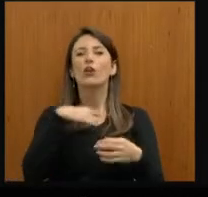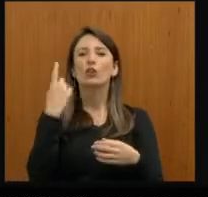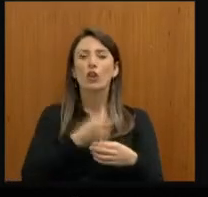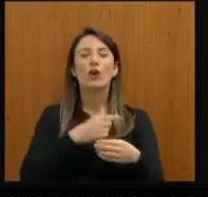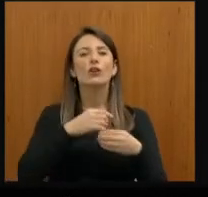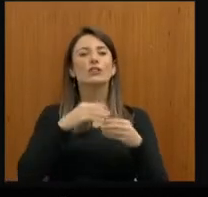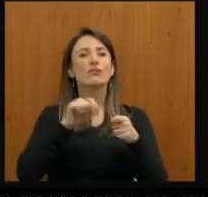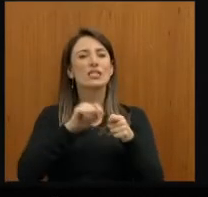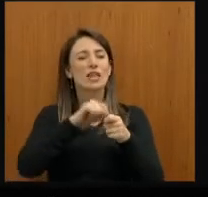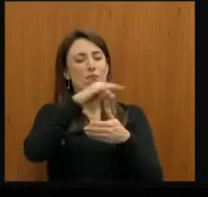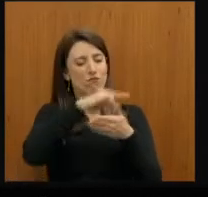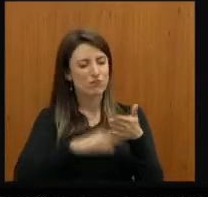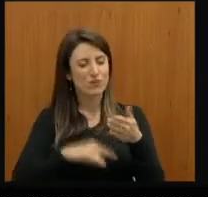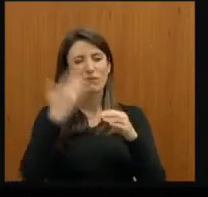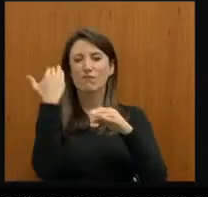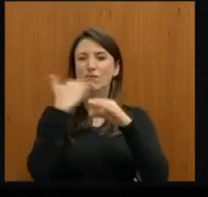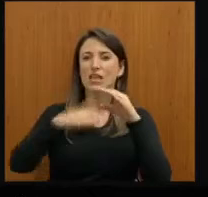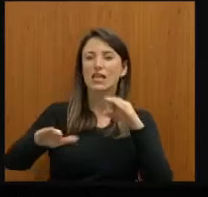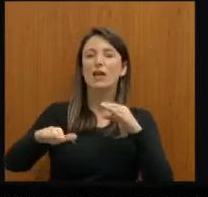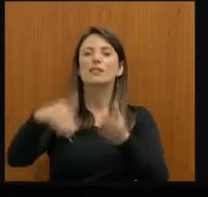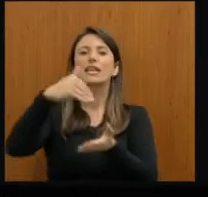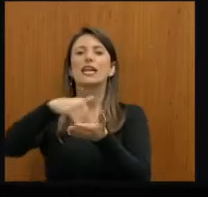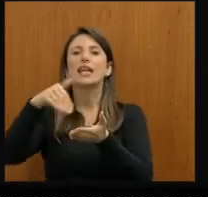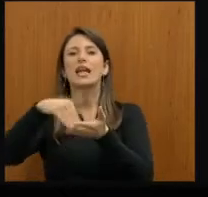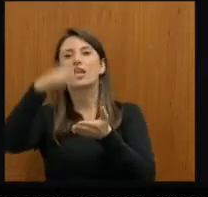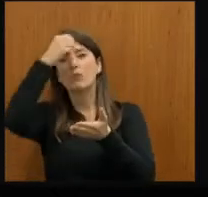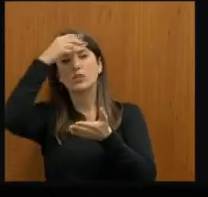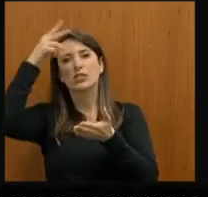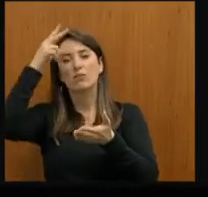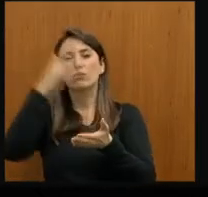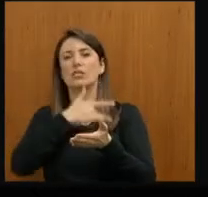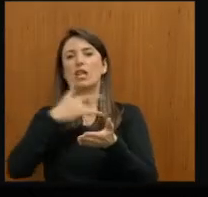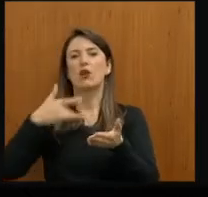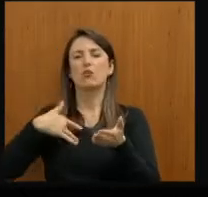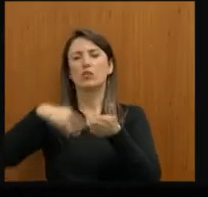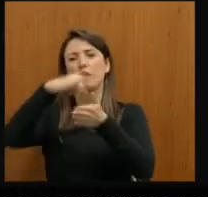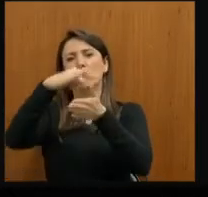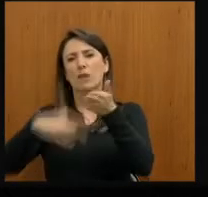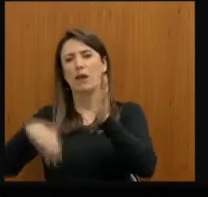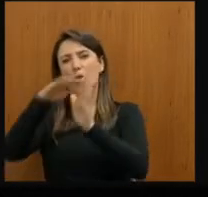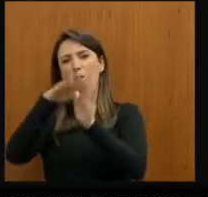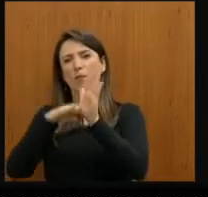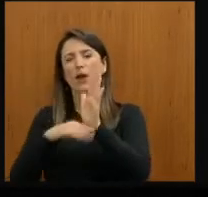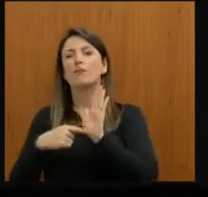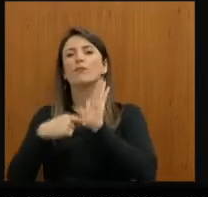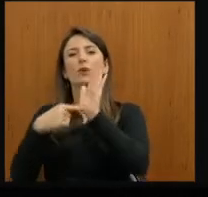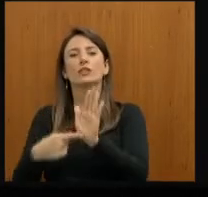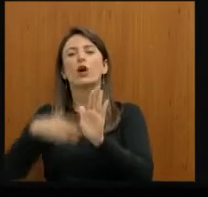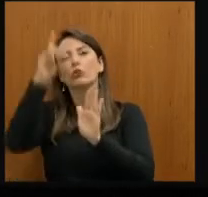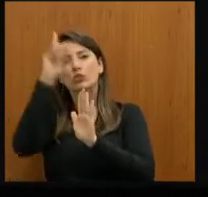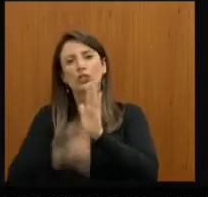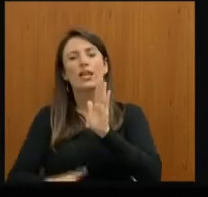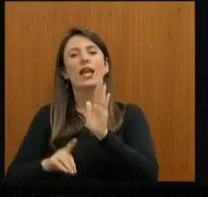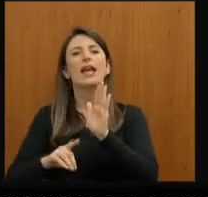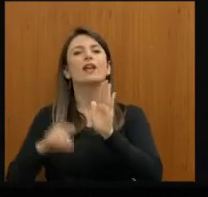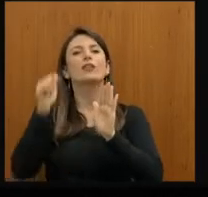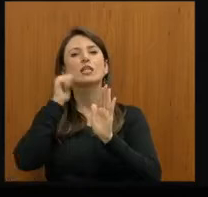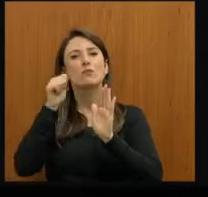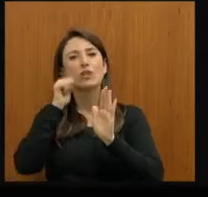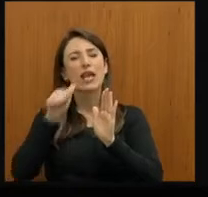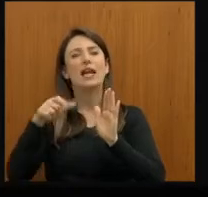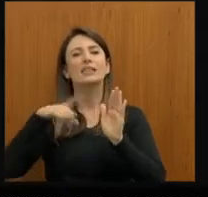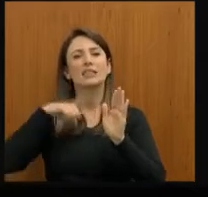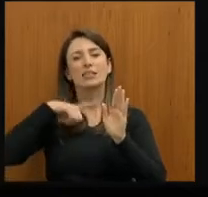à secretaria de saúde para garantia dos direitos das mulheres gestantes parturientes e puérperas durante a pandemia né